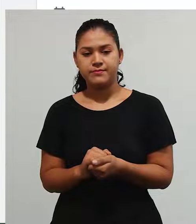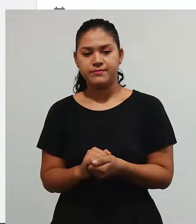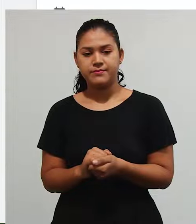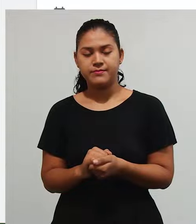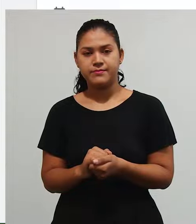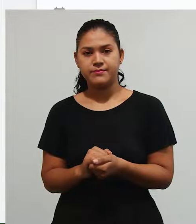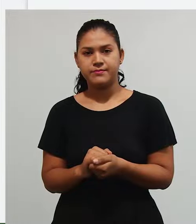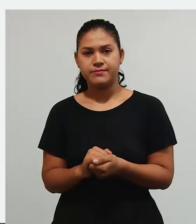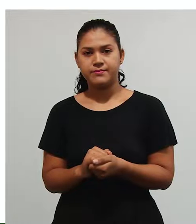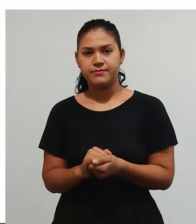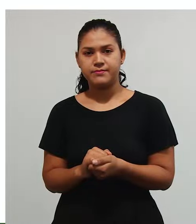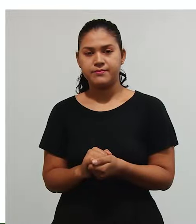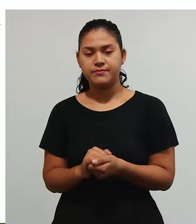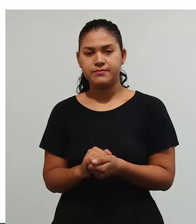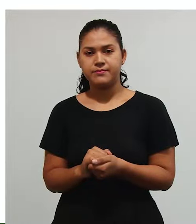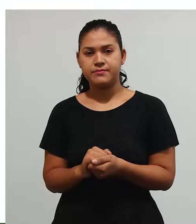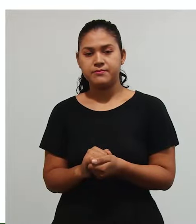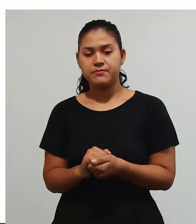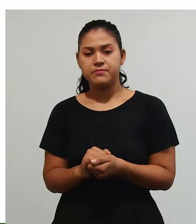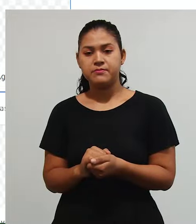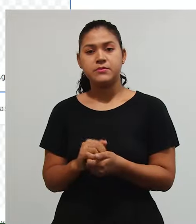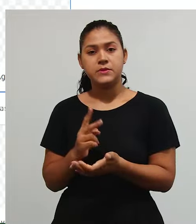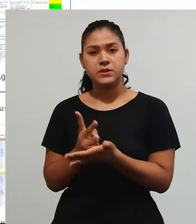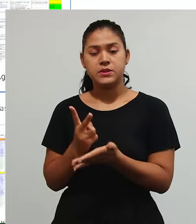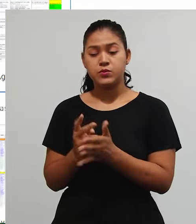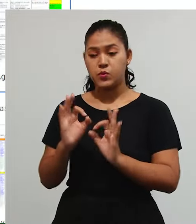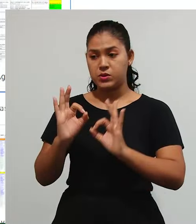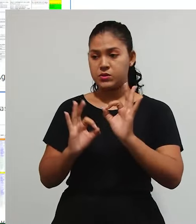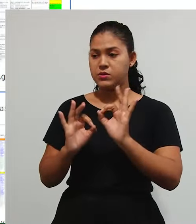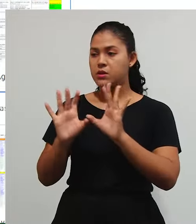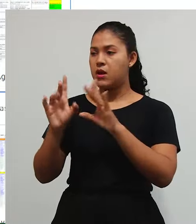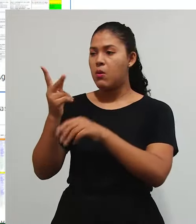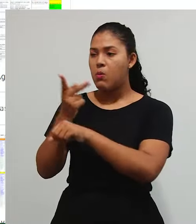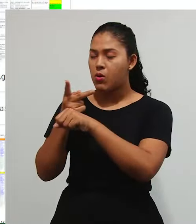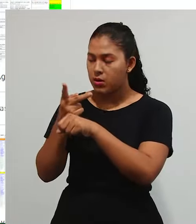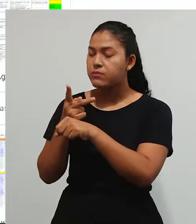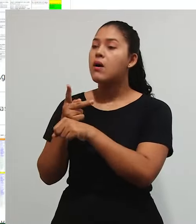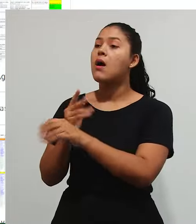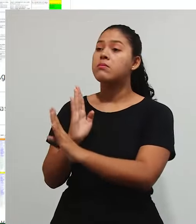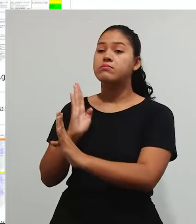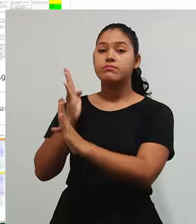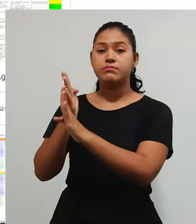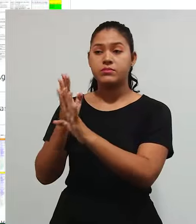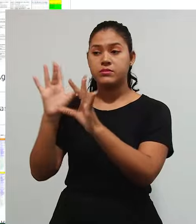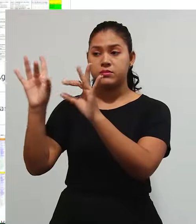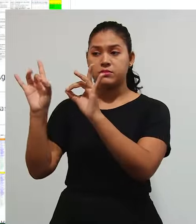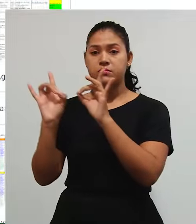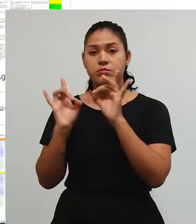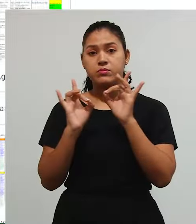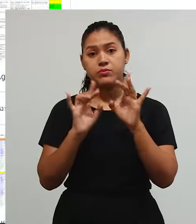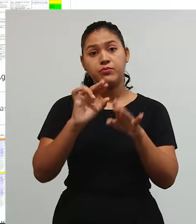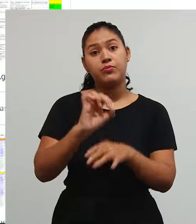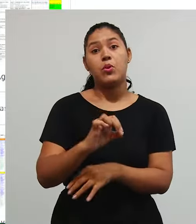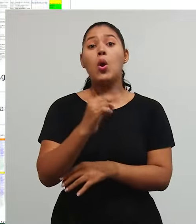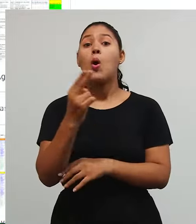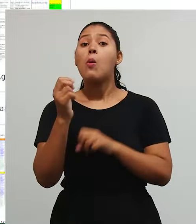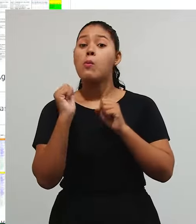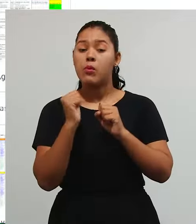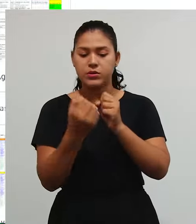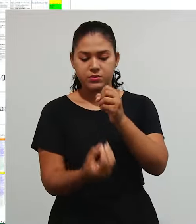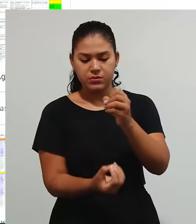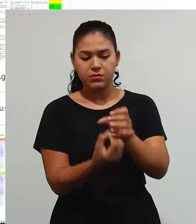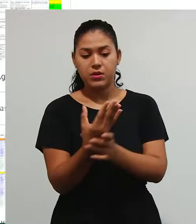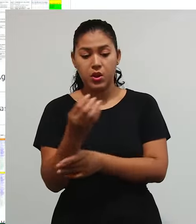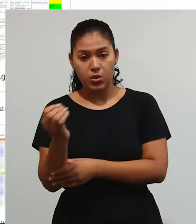permitir, mas você vai fazer esse tipo de inclusão, ou você pode fazer a tabela e colocar como imagem